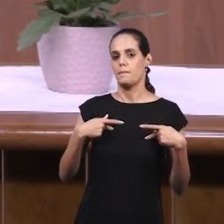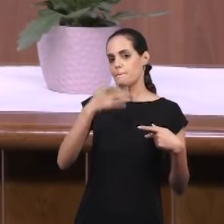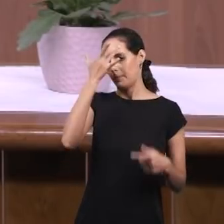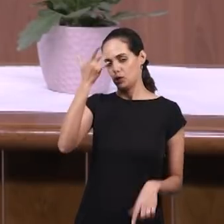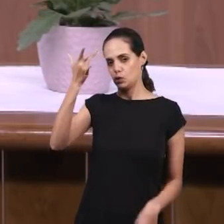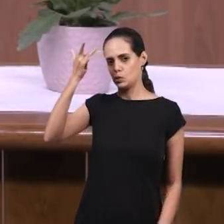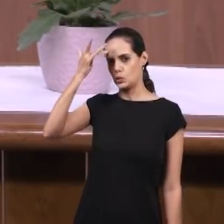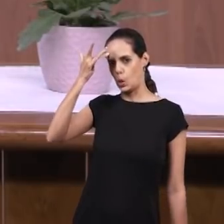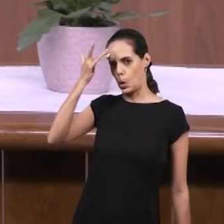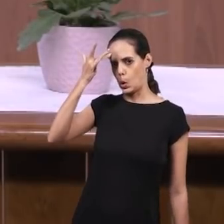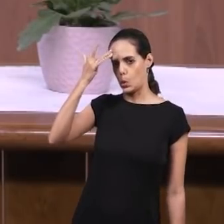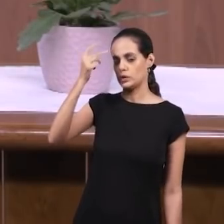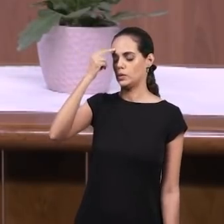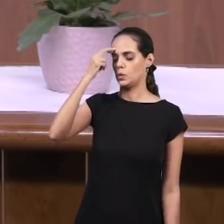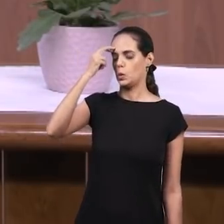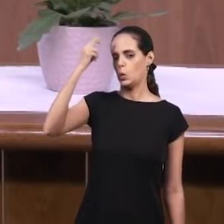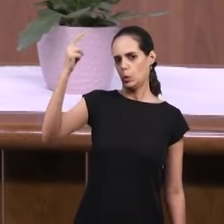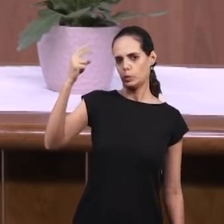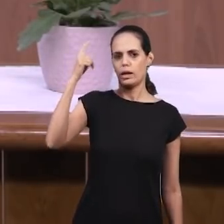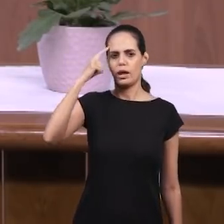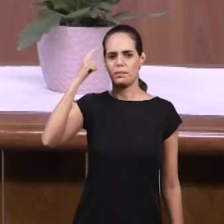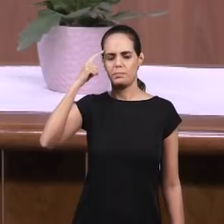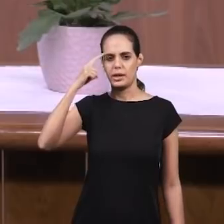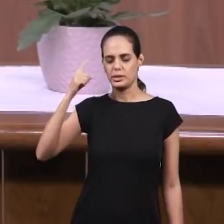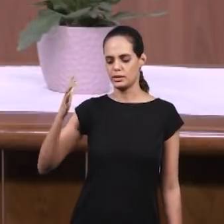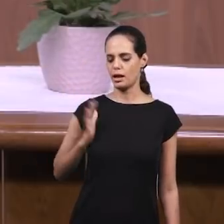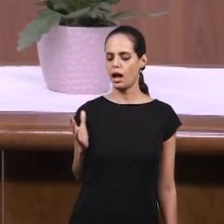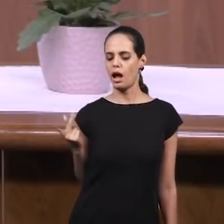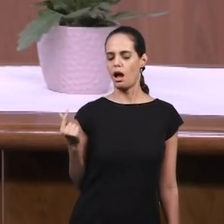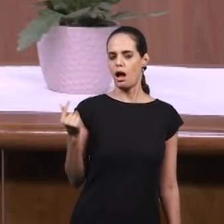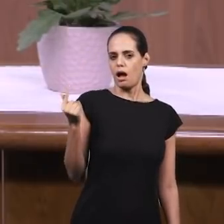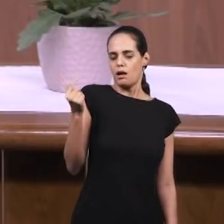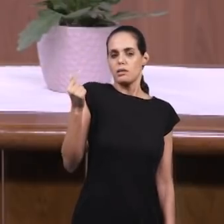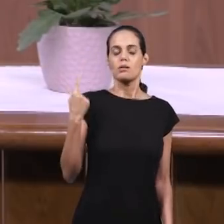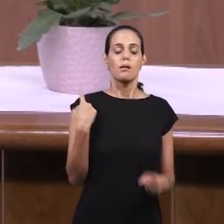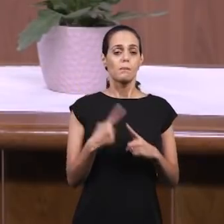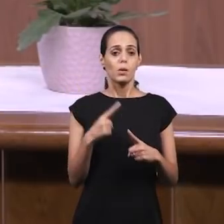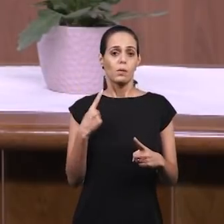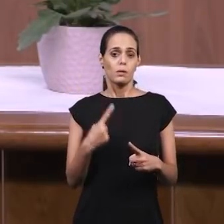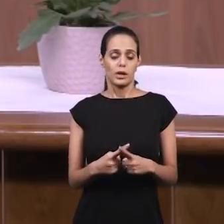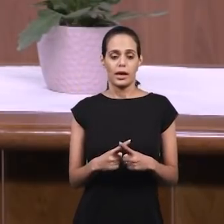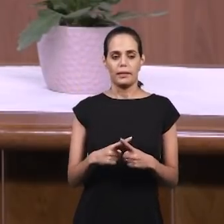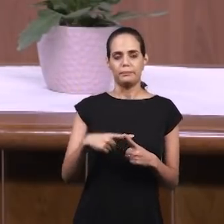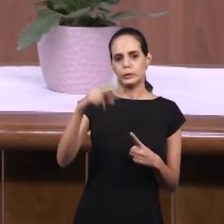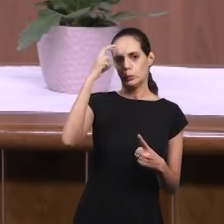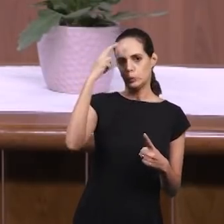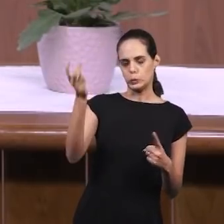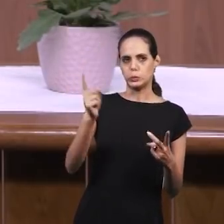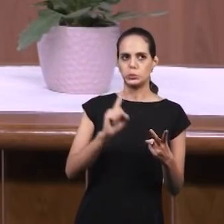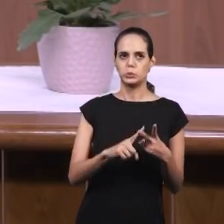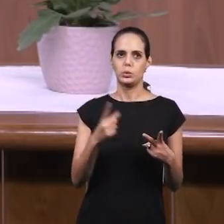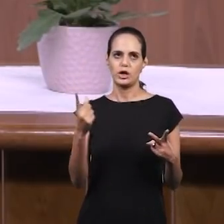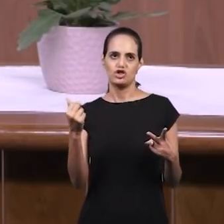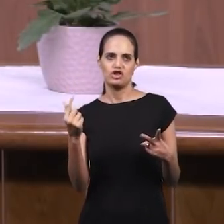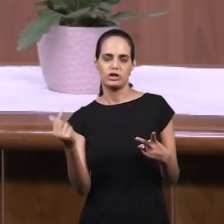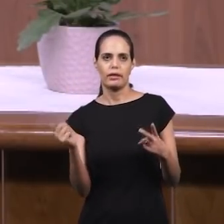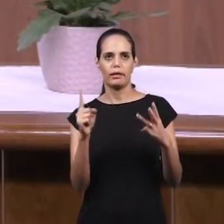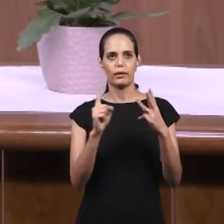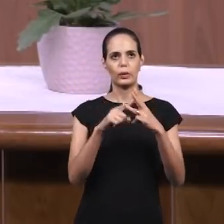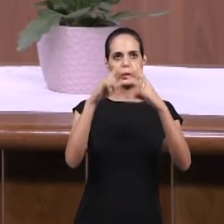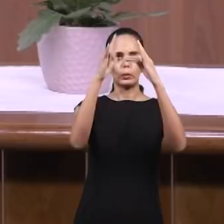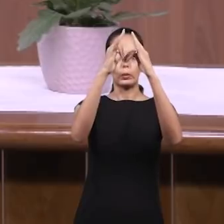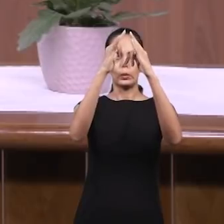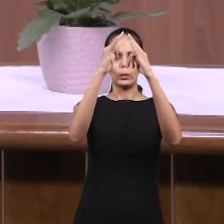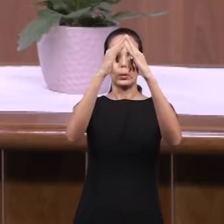homens cultos, ela se acha rica porque ela tem cultura, ela tem dinheiro, ela tem